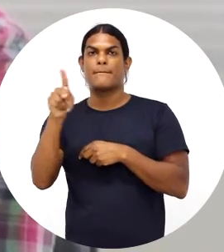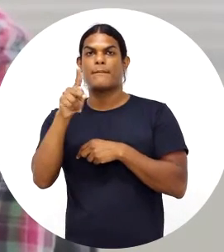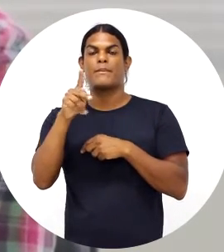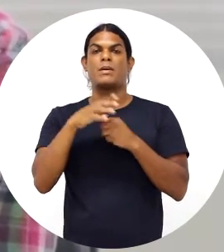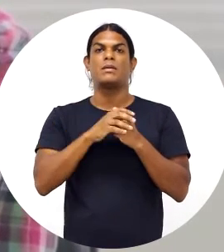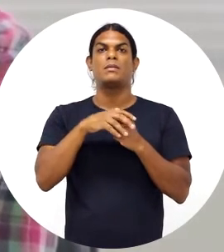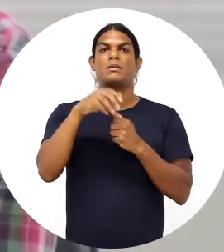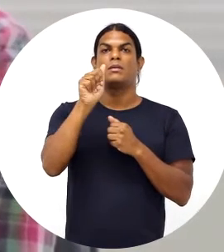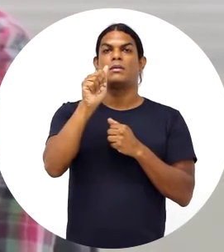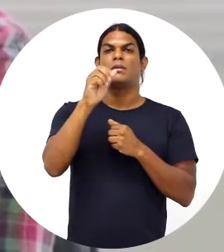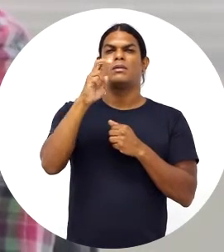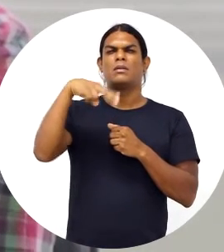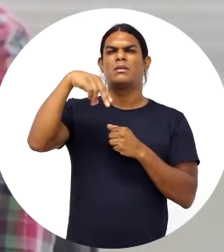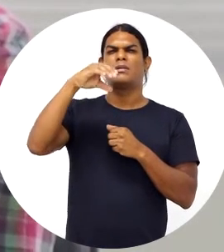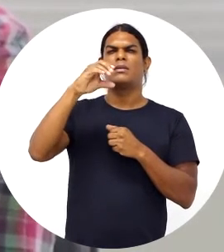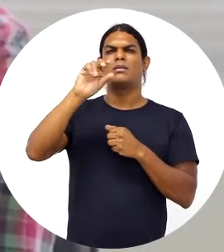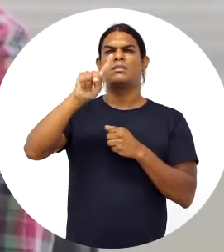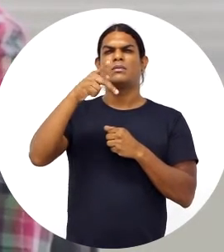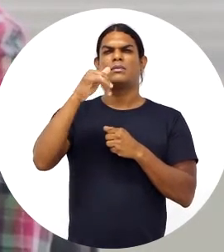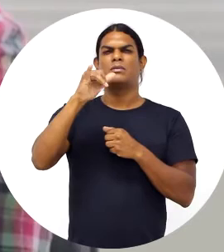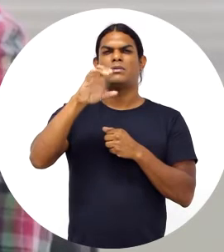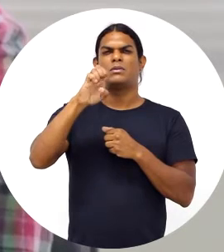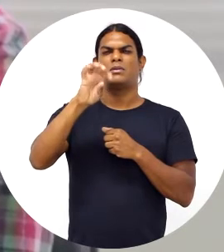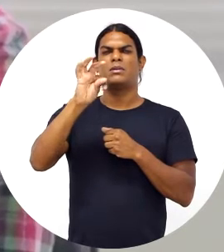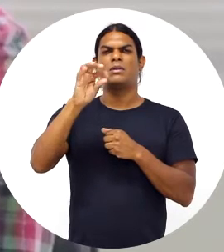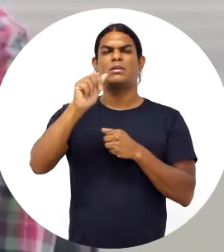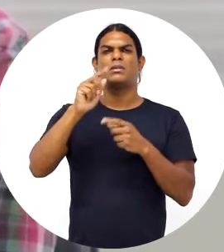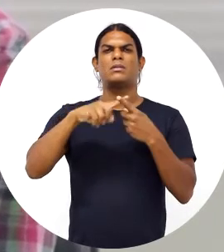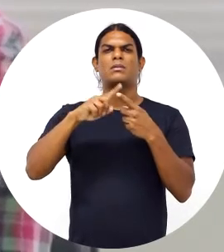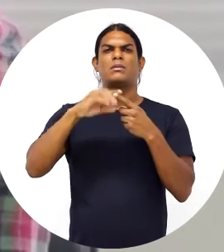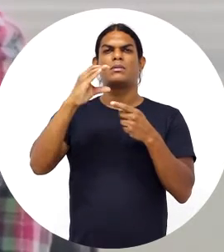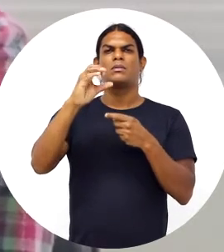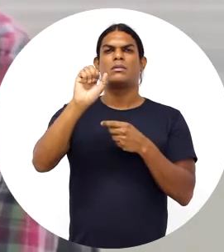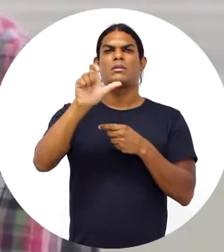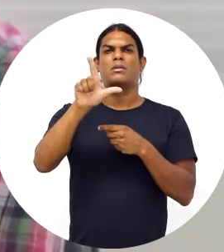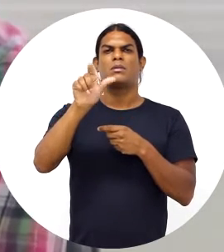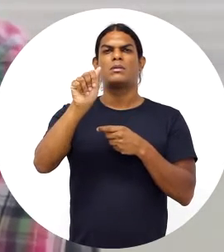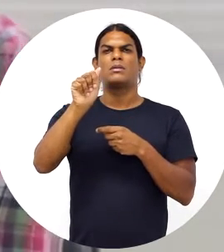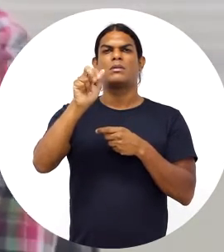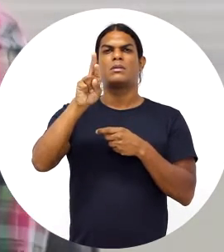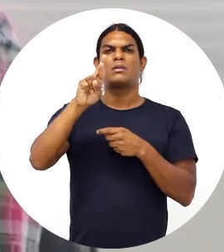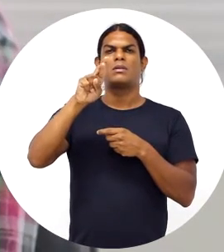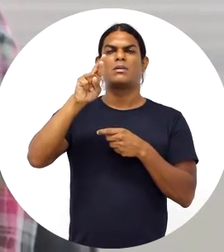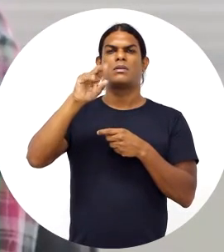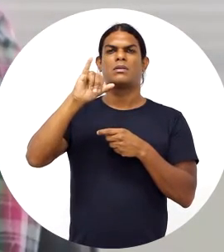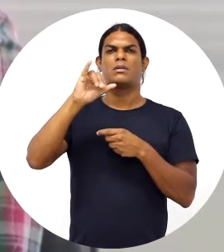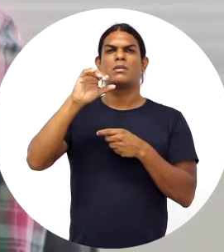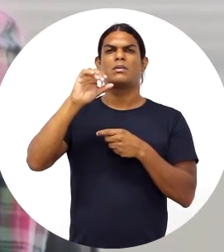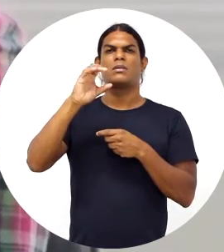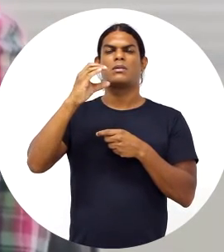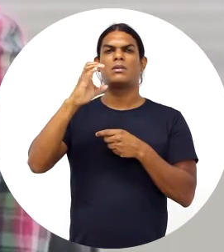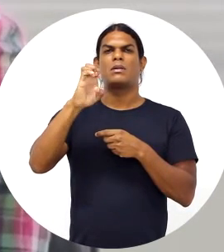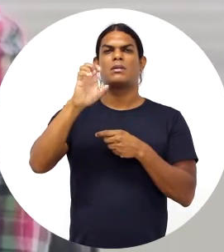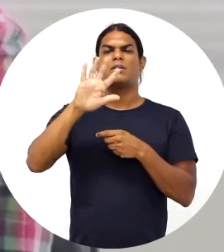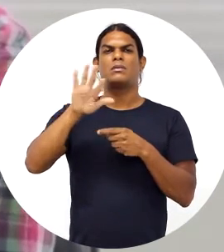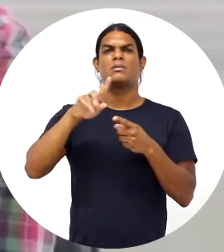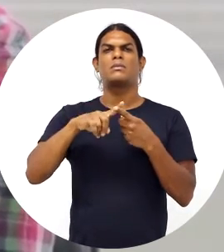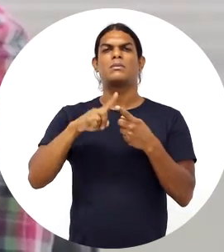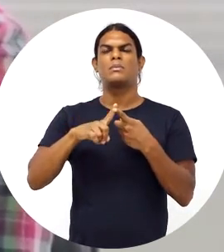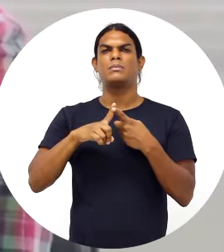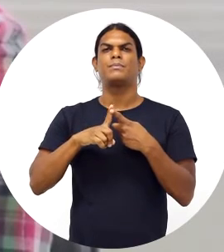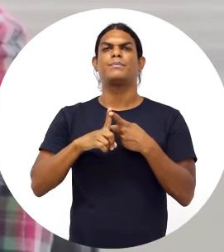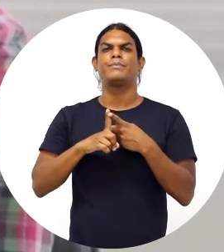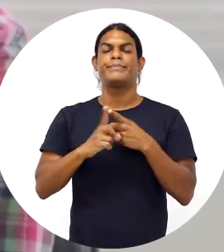Clarice Lispector, que é ucraniana, que vieram para o Brasil, principalmente a Clarice, que veio com 2 anos, né? E que na realidade